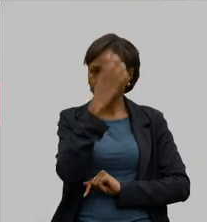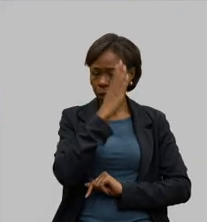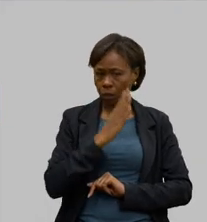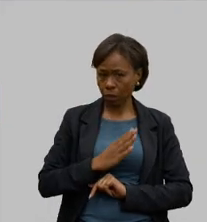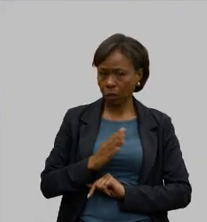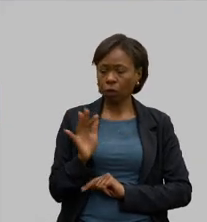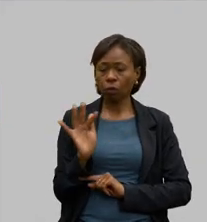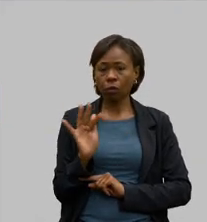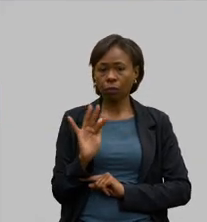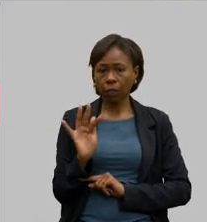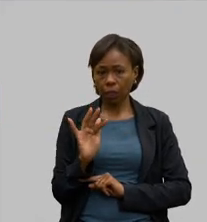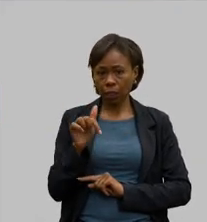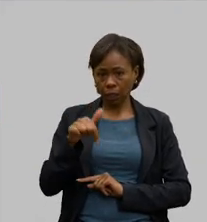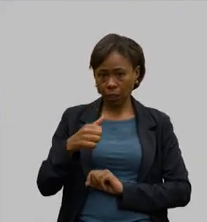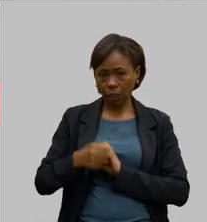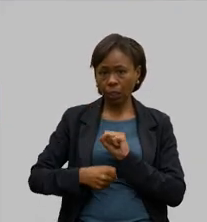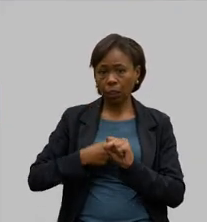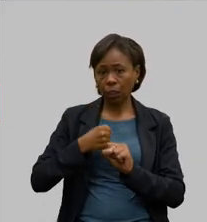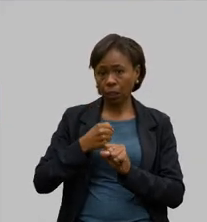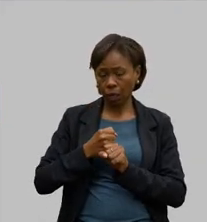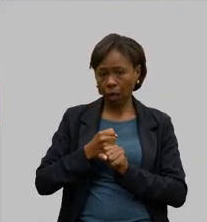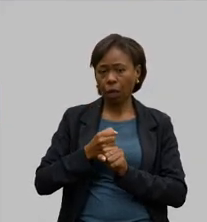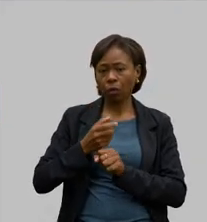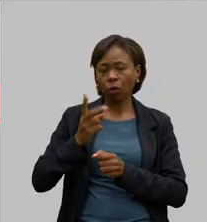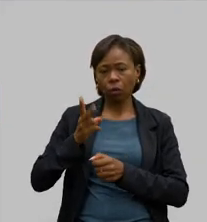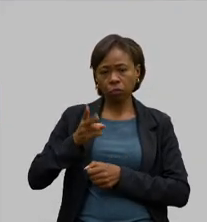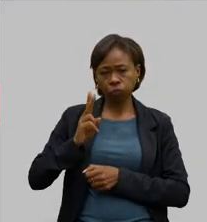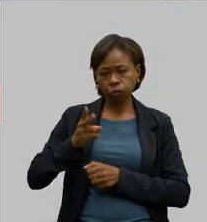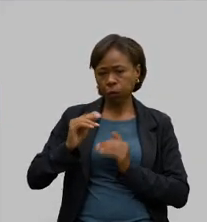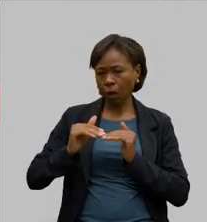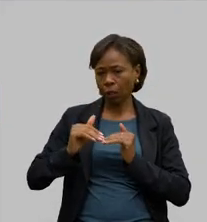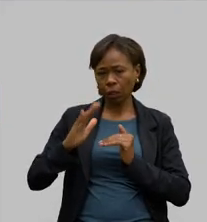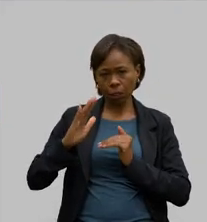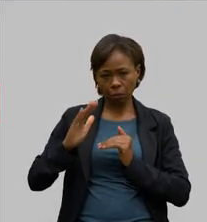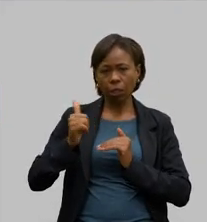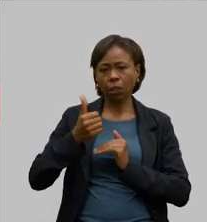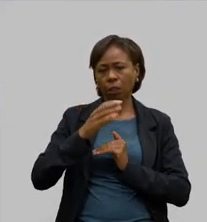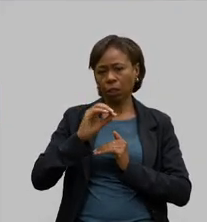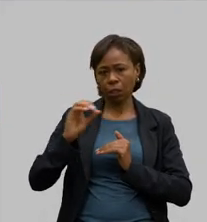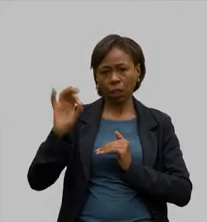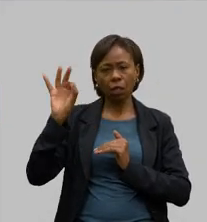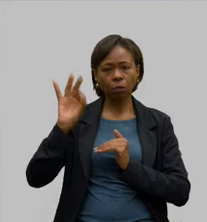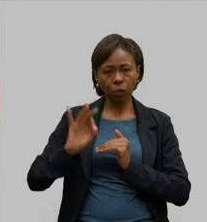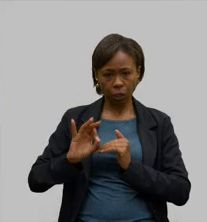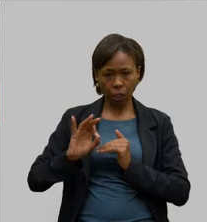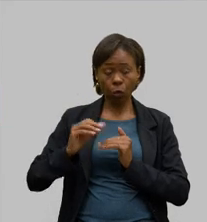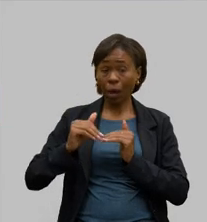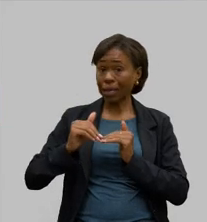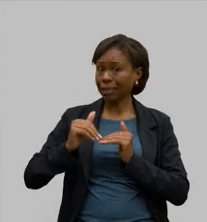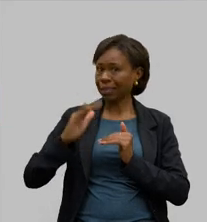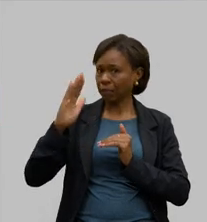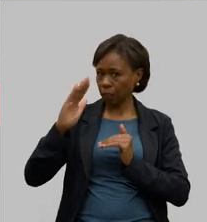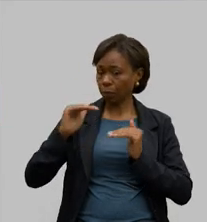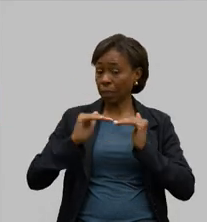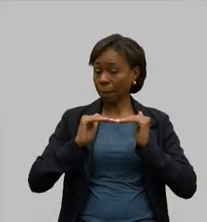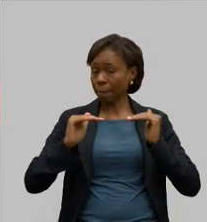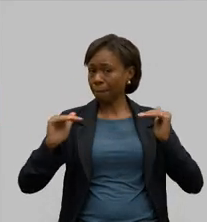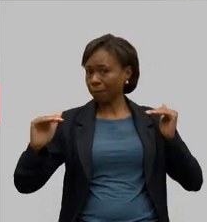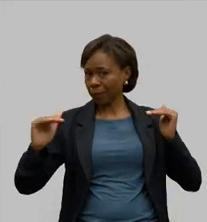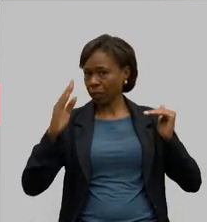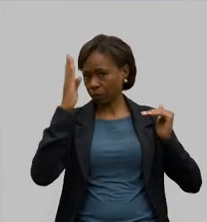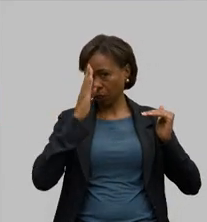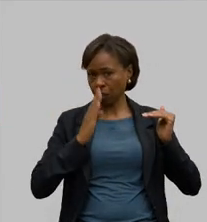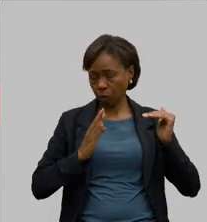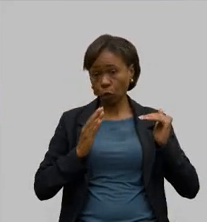de 2024 e se Manteve 100% Acima da média brasileira ao longo do ano de 2023 estão voltando 2023